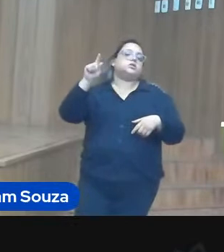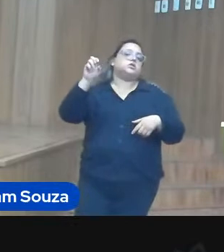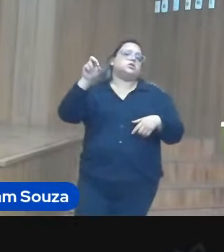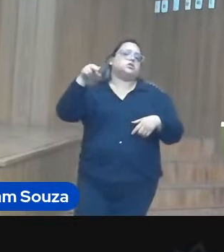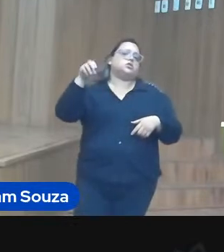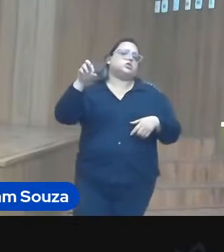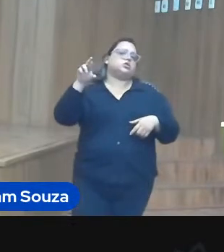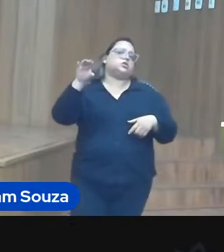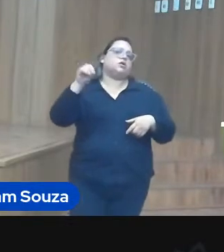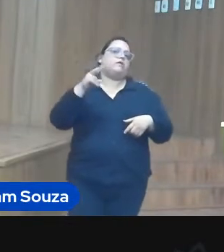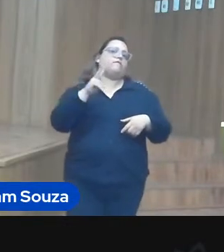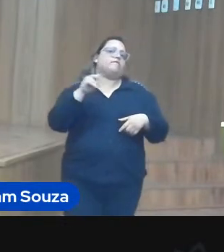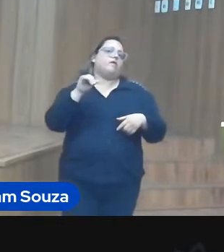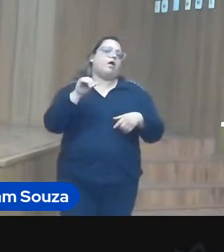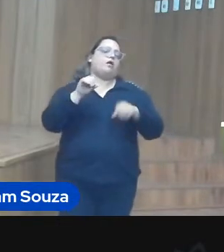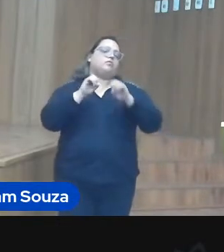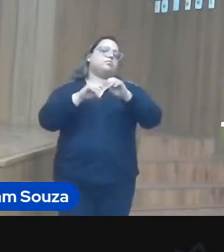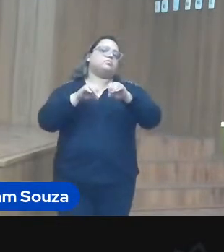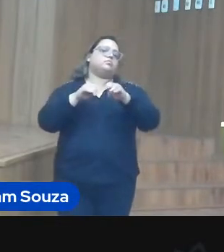dar aula